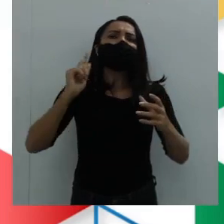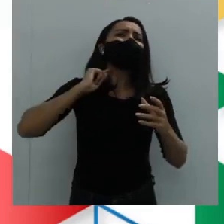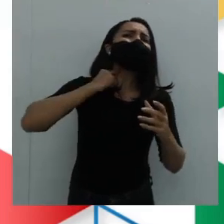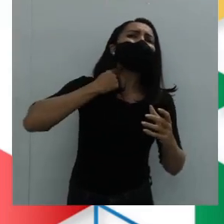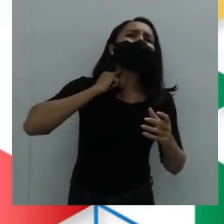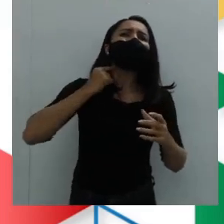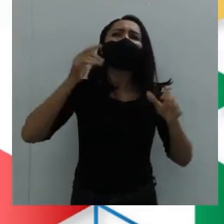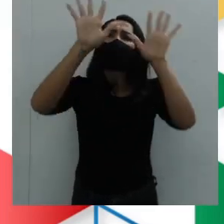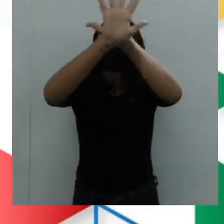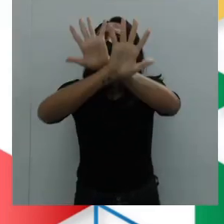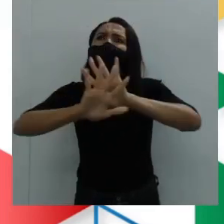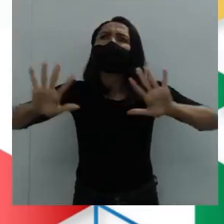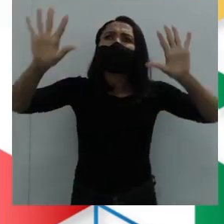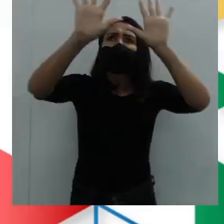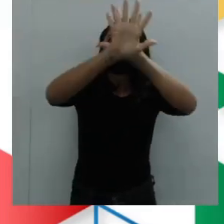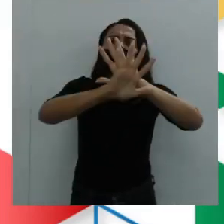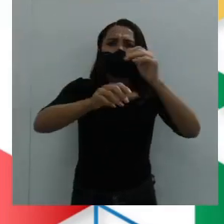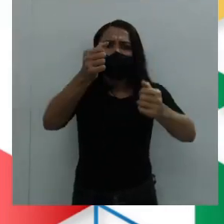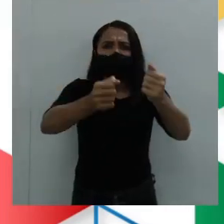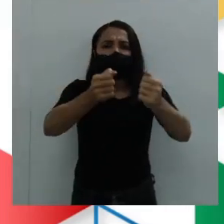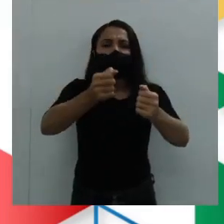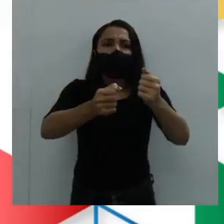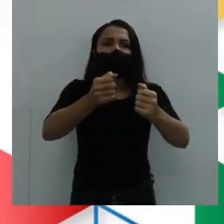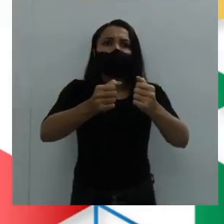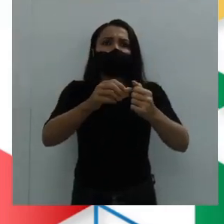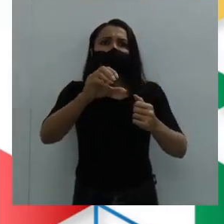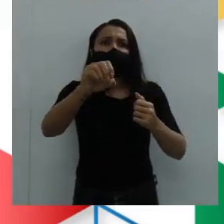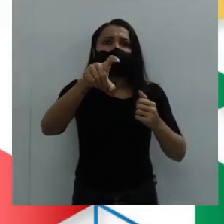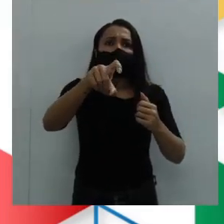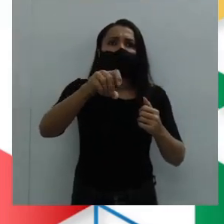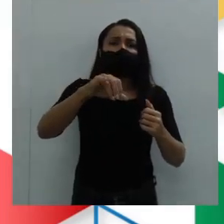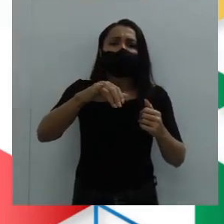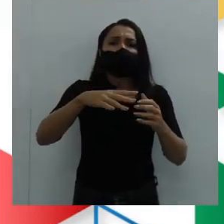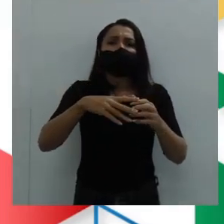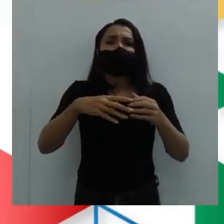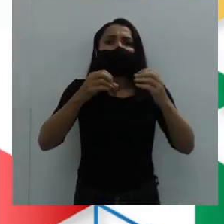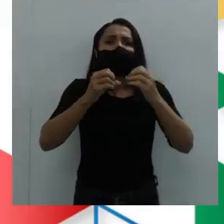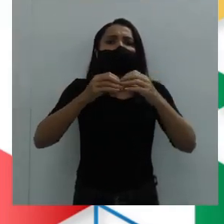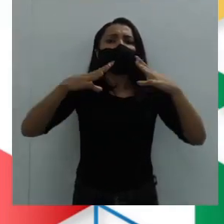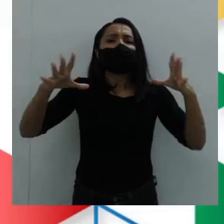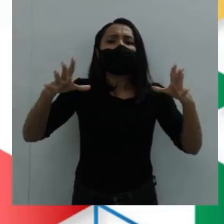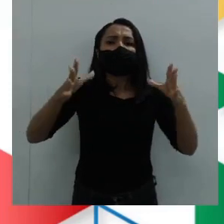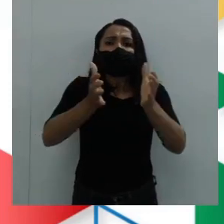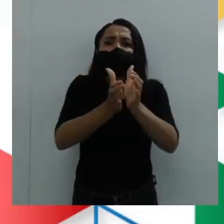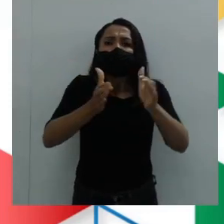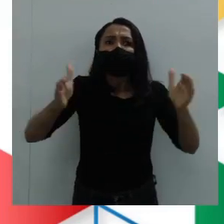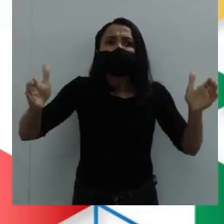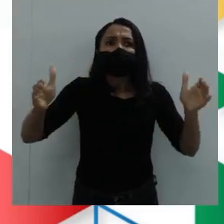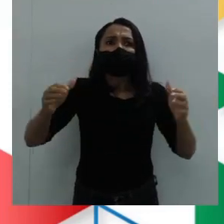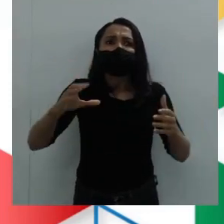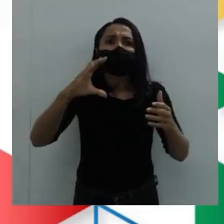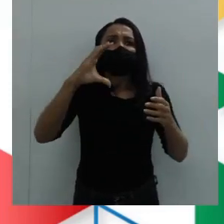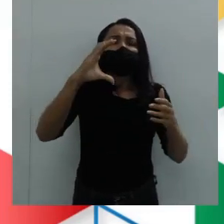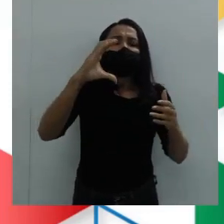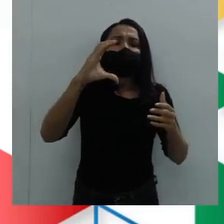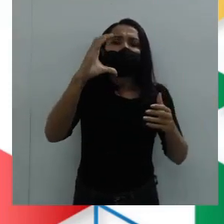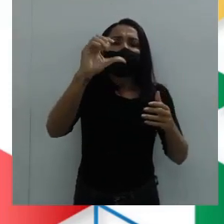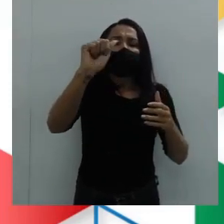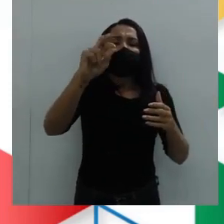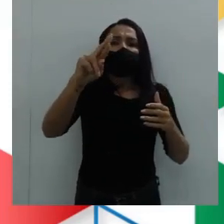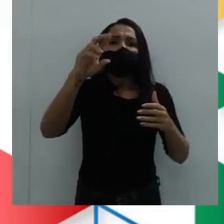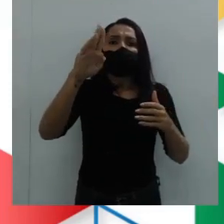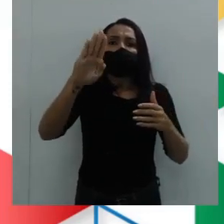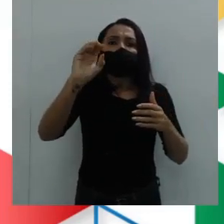das indústrias, que vão consumir o oxigênio e vão liberar grandes quantidades de monóxido de carbono, ou seja,